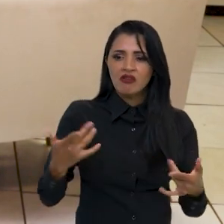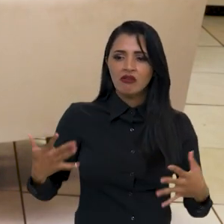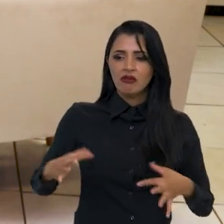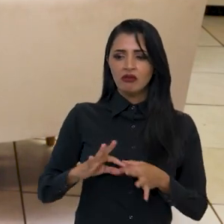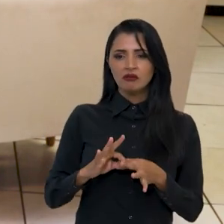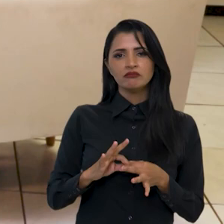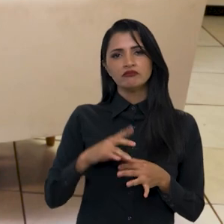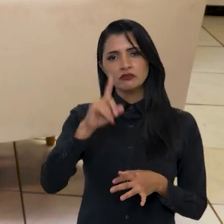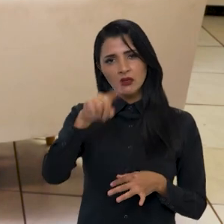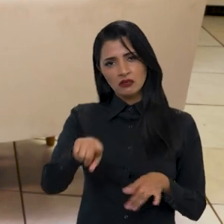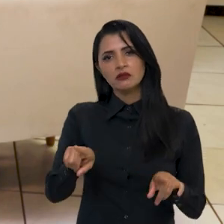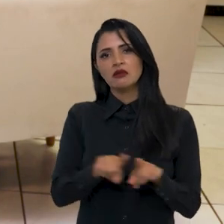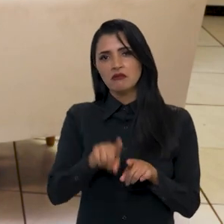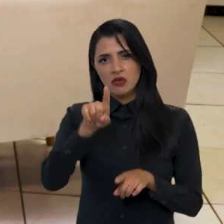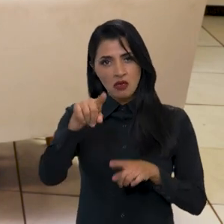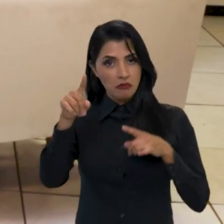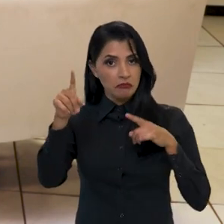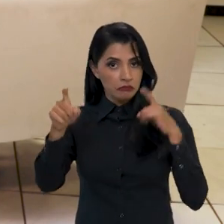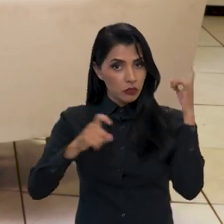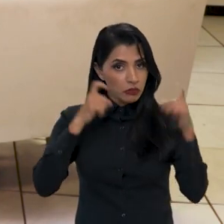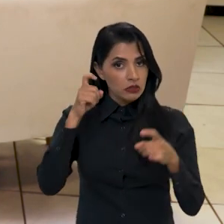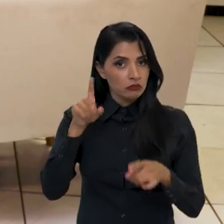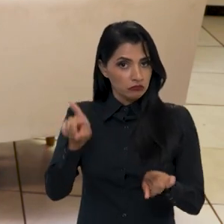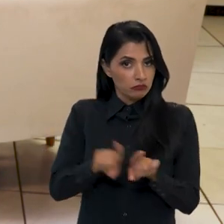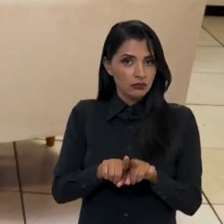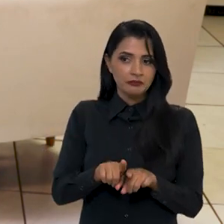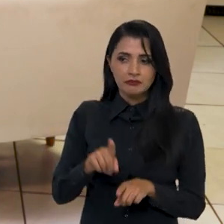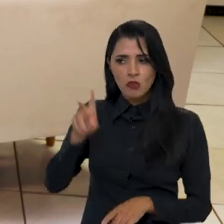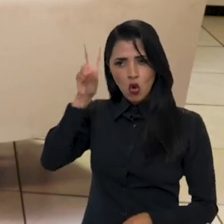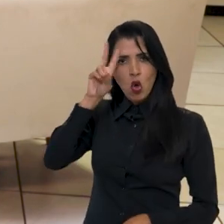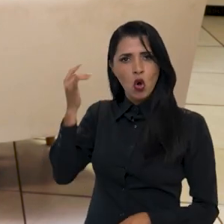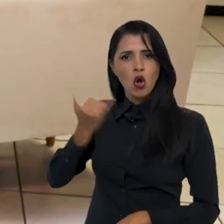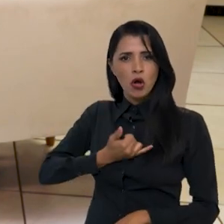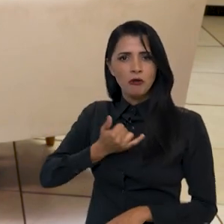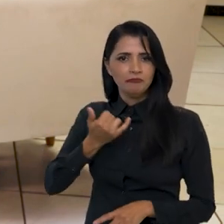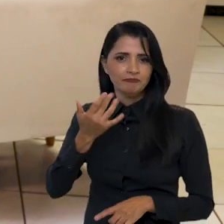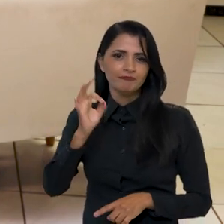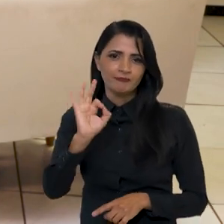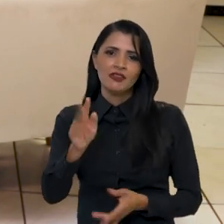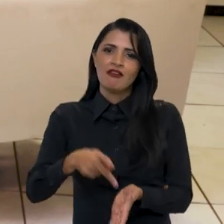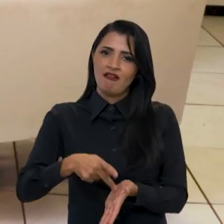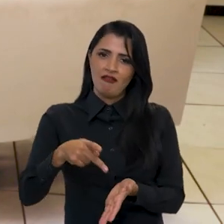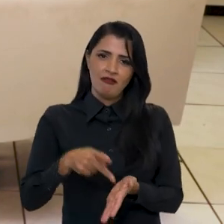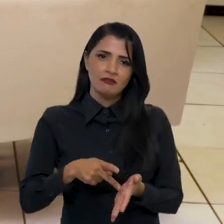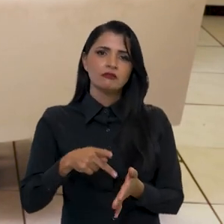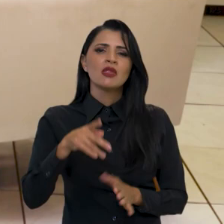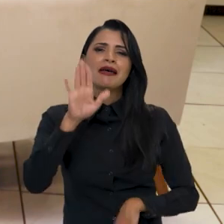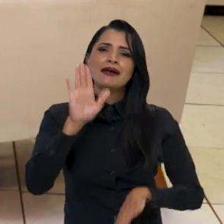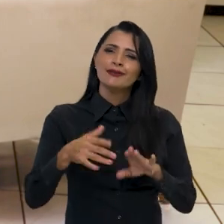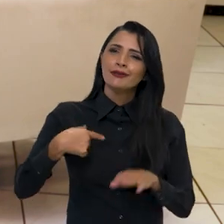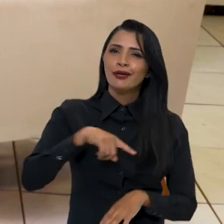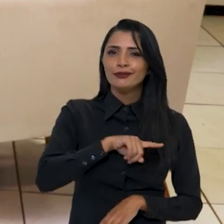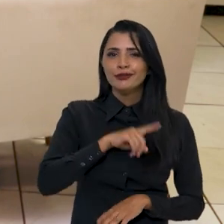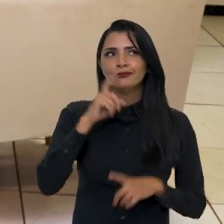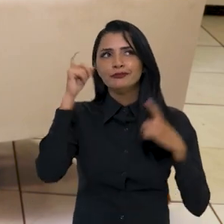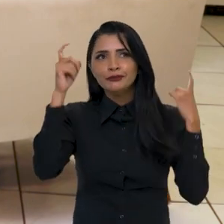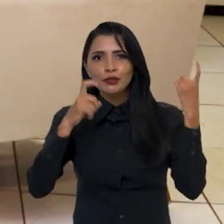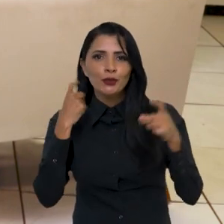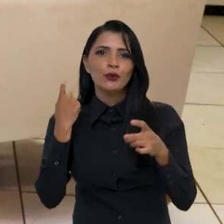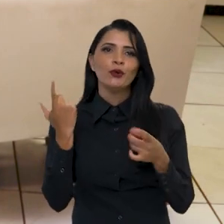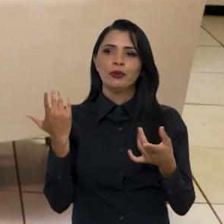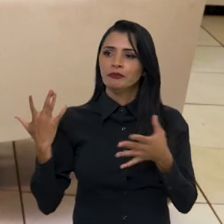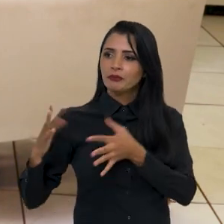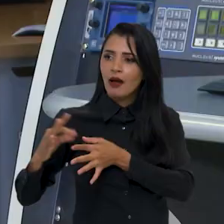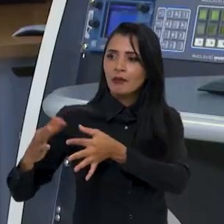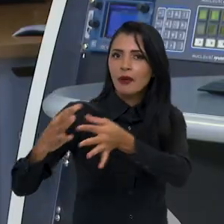a essa conexão. Essa também é uma preocupação? Muito bem lembrado, Seixas. É verdade. A gente às vezes se preocupa em